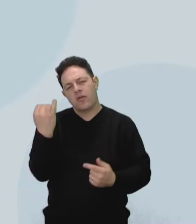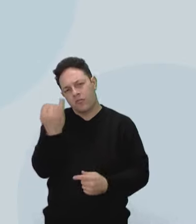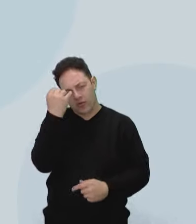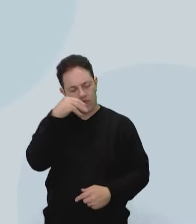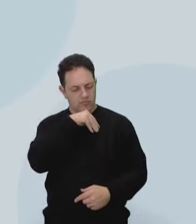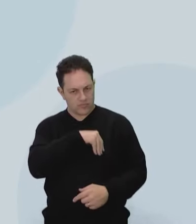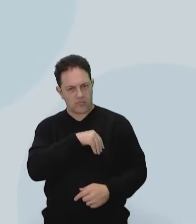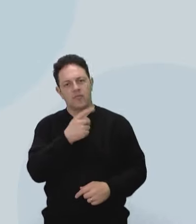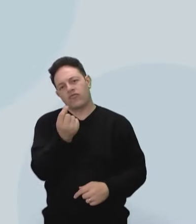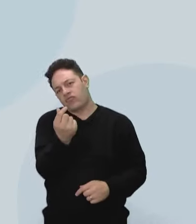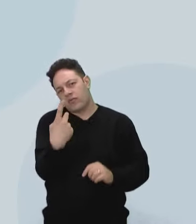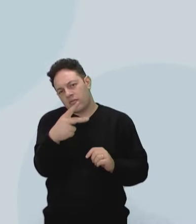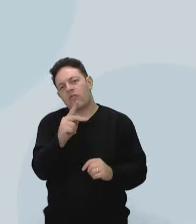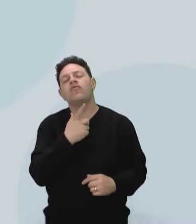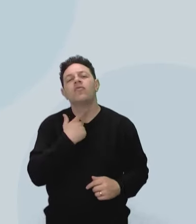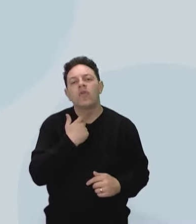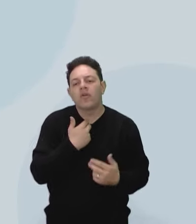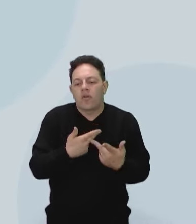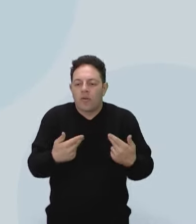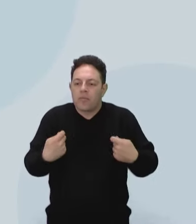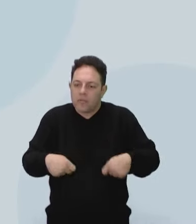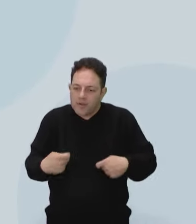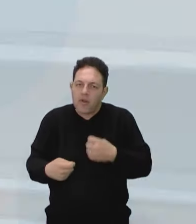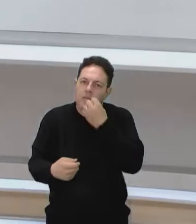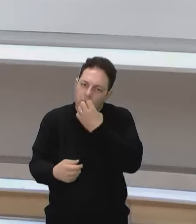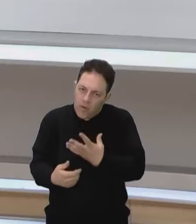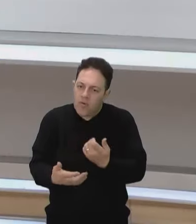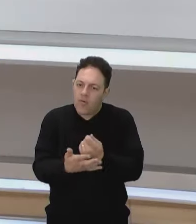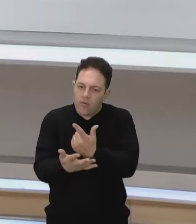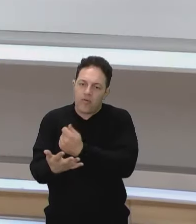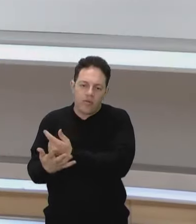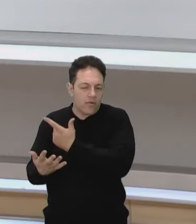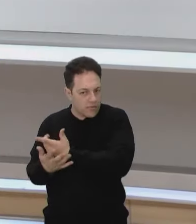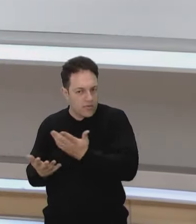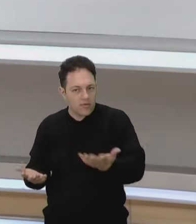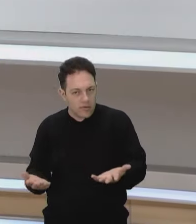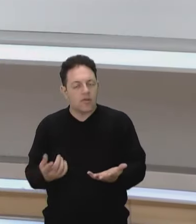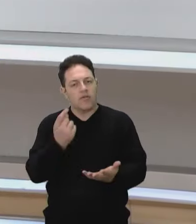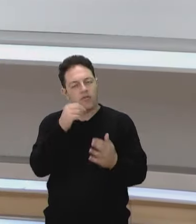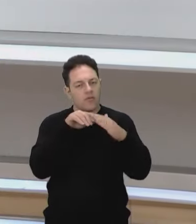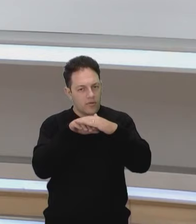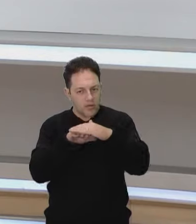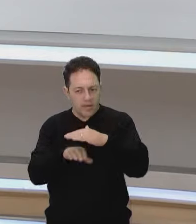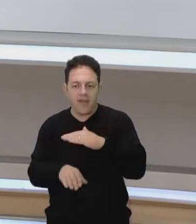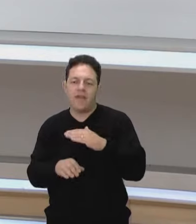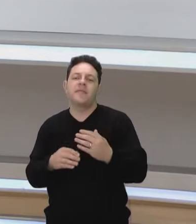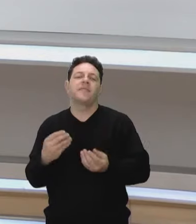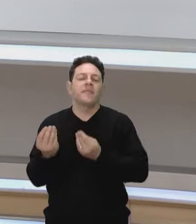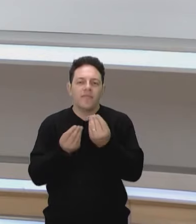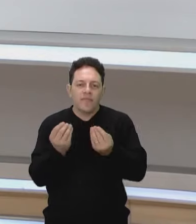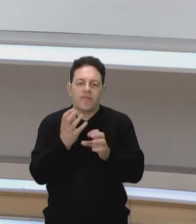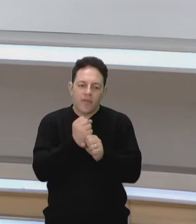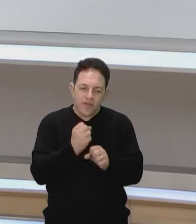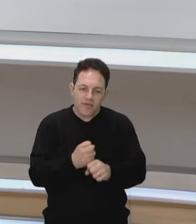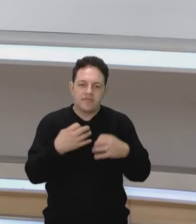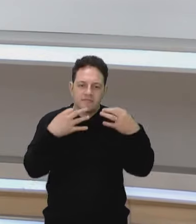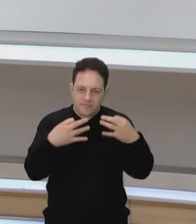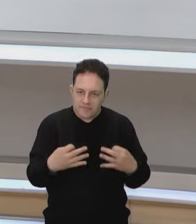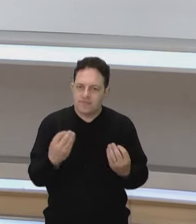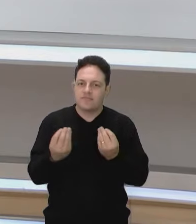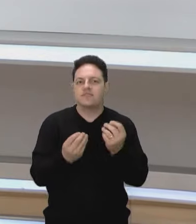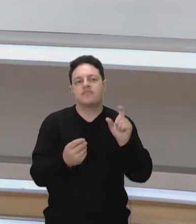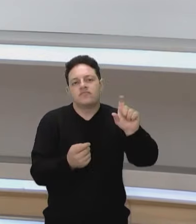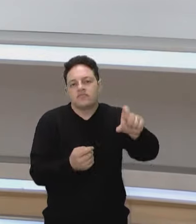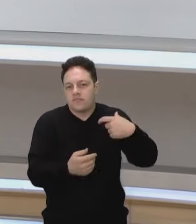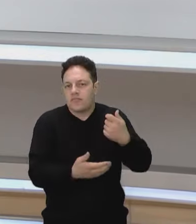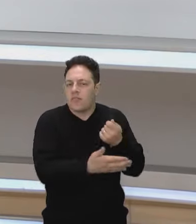direito a esses desejos, mas também é bom guardar e ter aí para pagar nossas continhas, pagar aí um cartão de